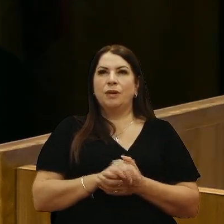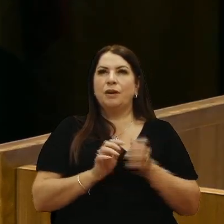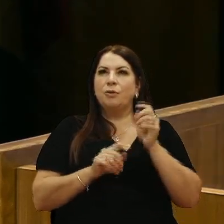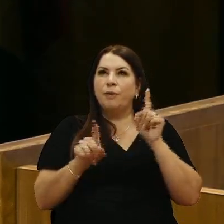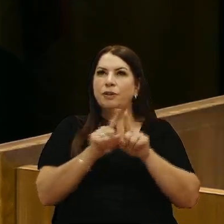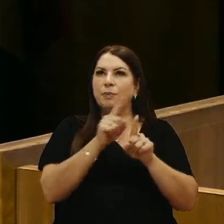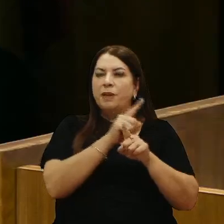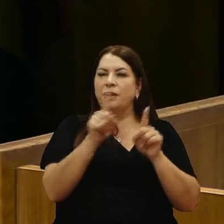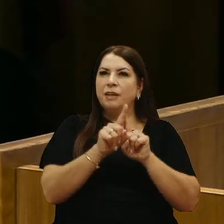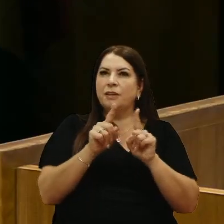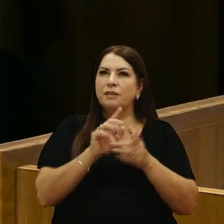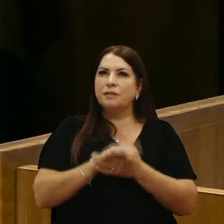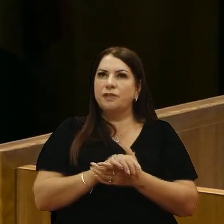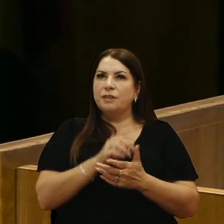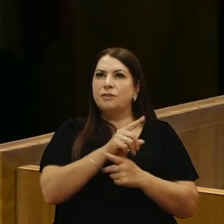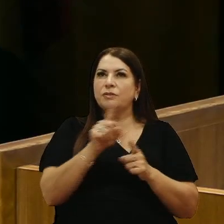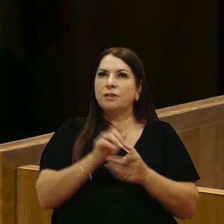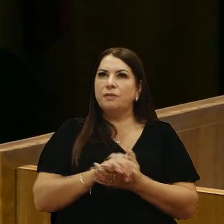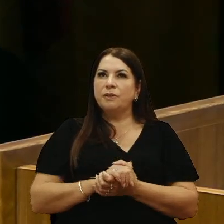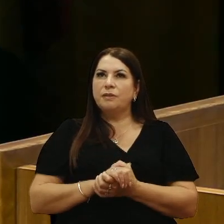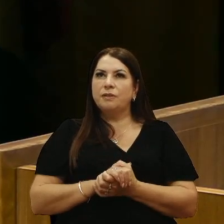A Sedut pagou essa empresa.